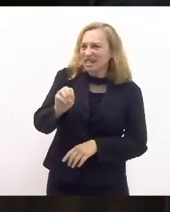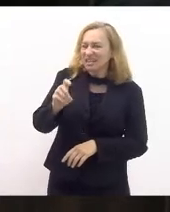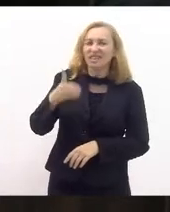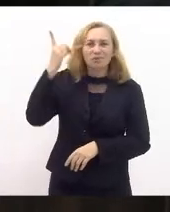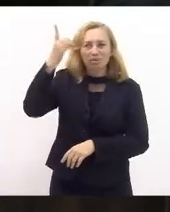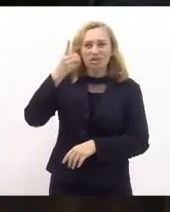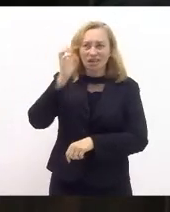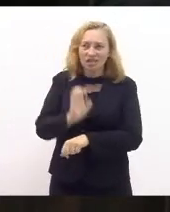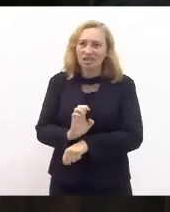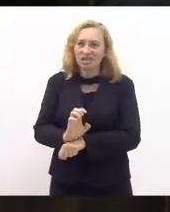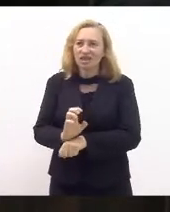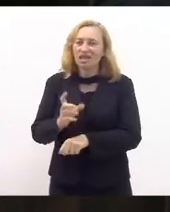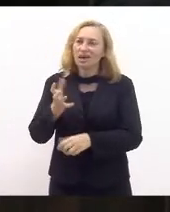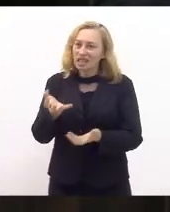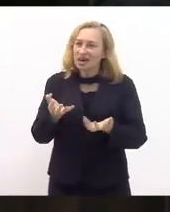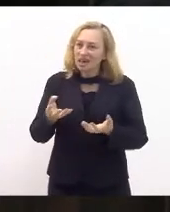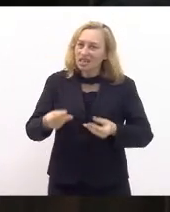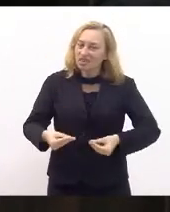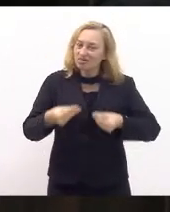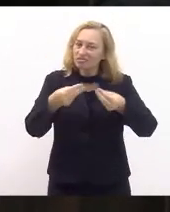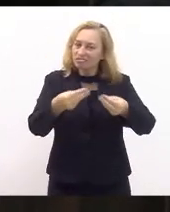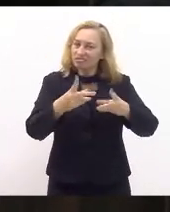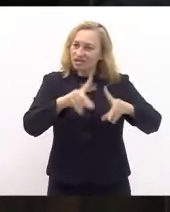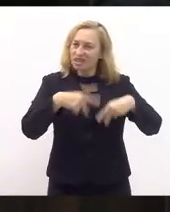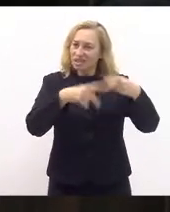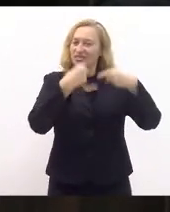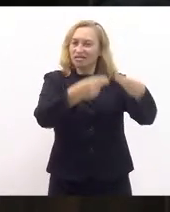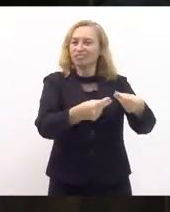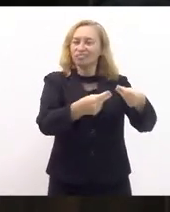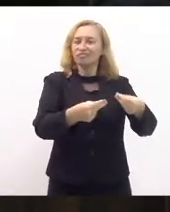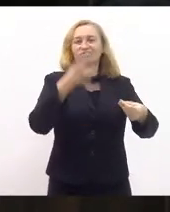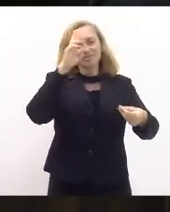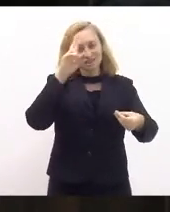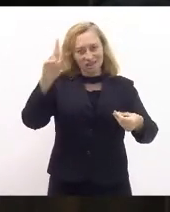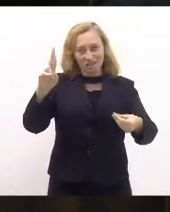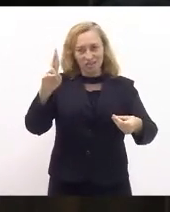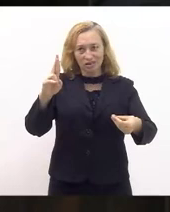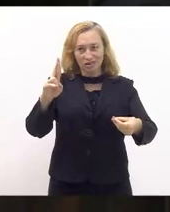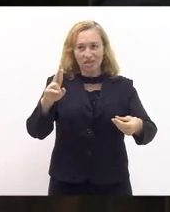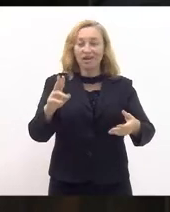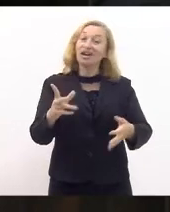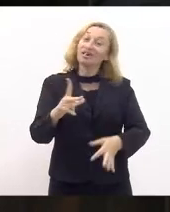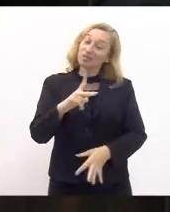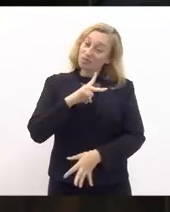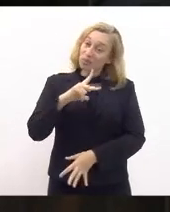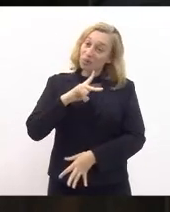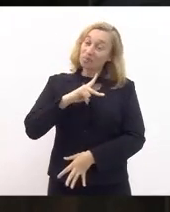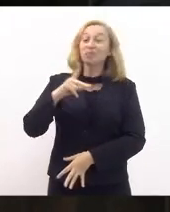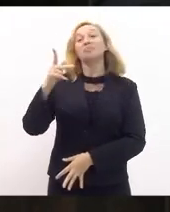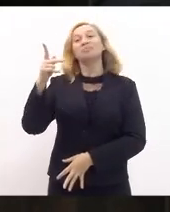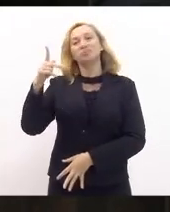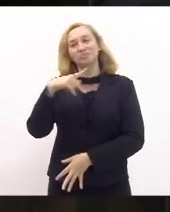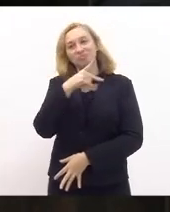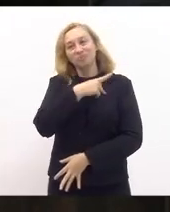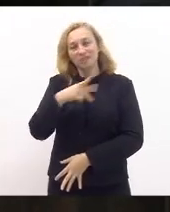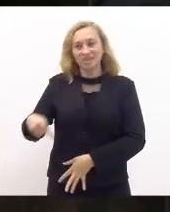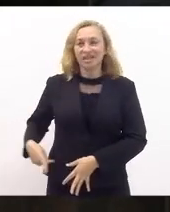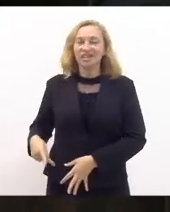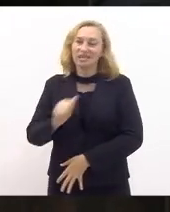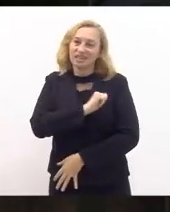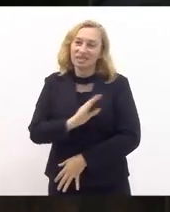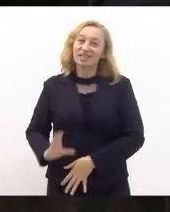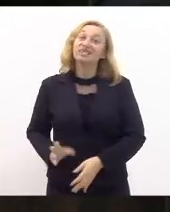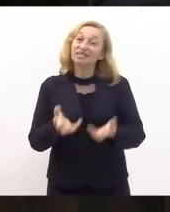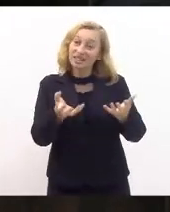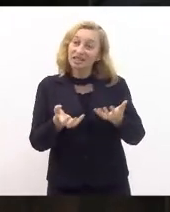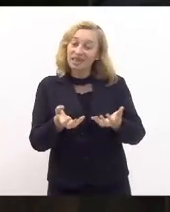estaduais, queria estar entregando essa comenda tão importante para o senhor. Até o próprio presidente, André Ceciliano, queria, porque